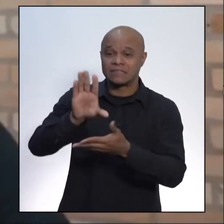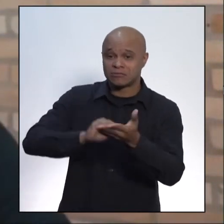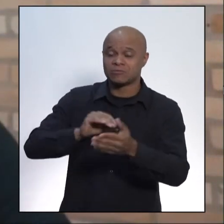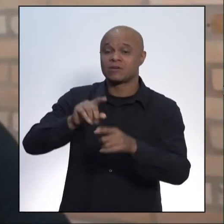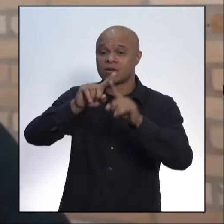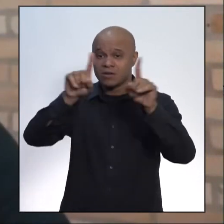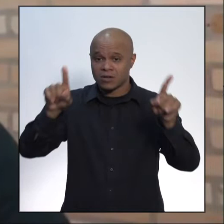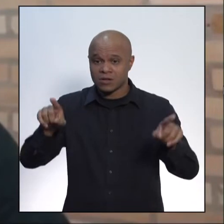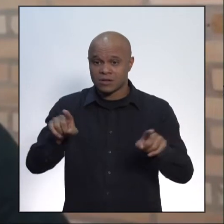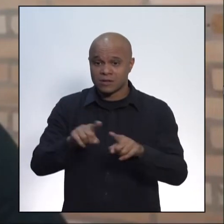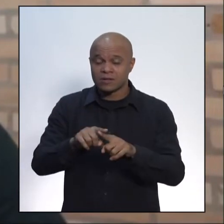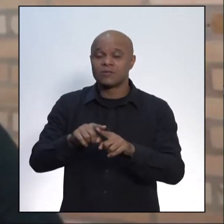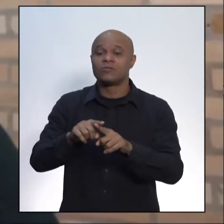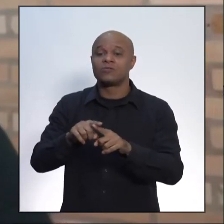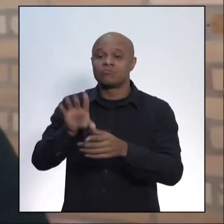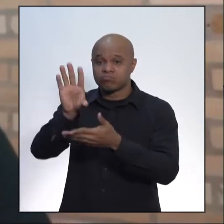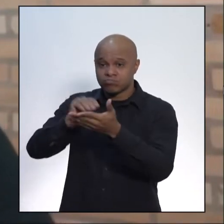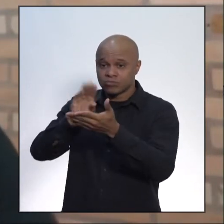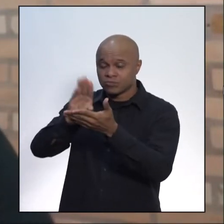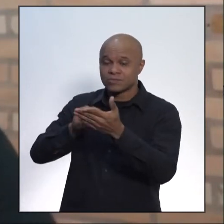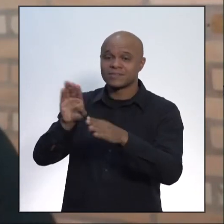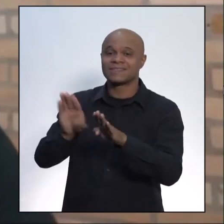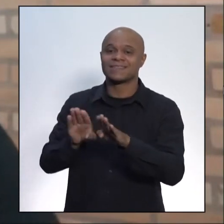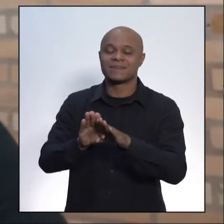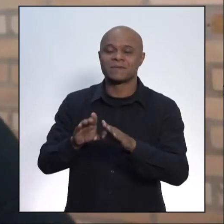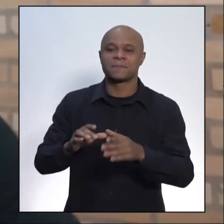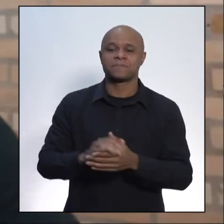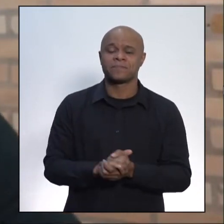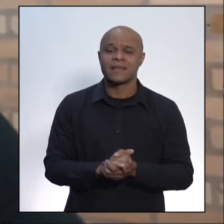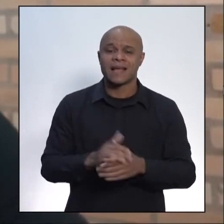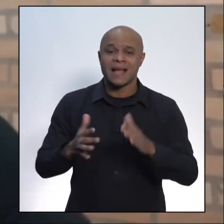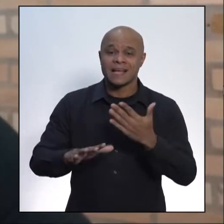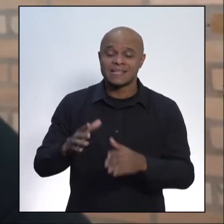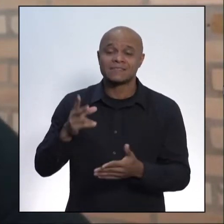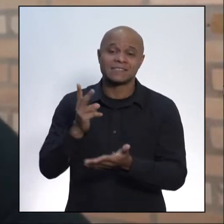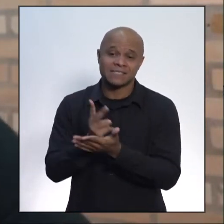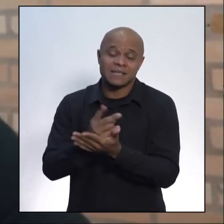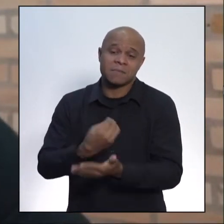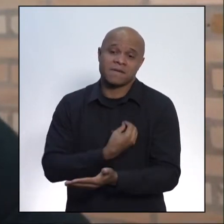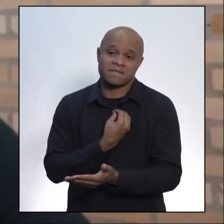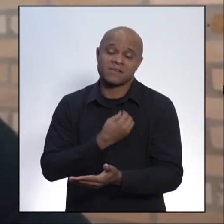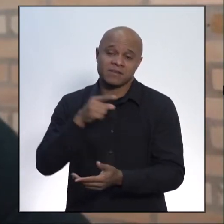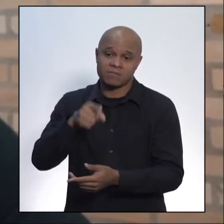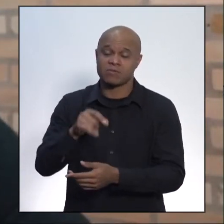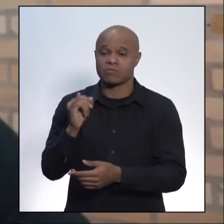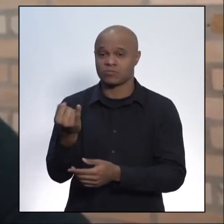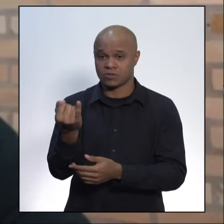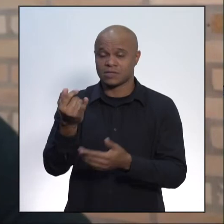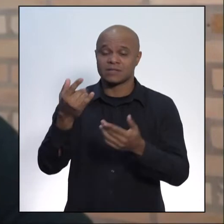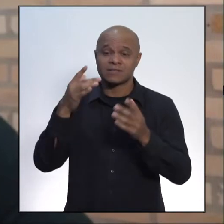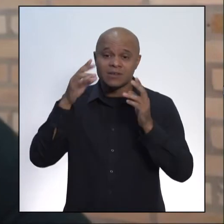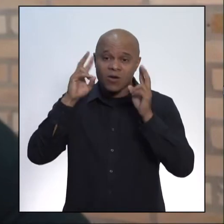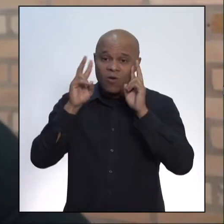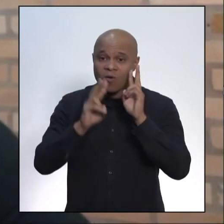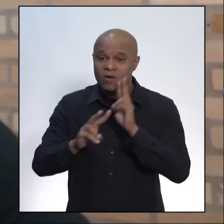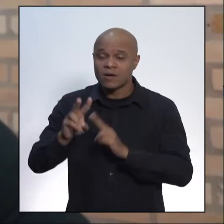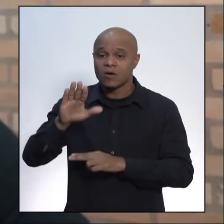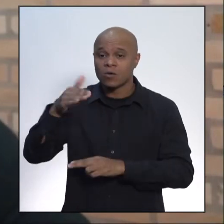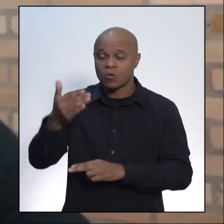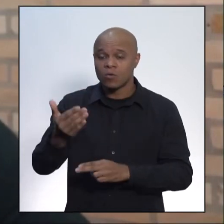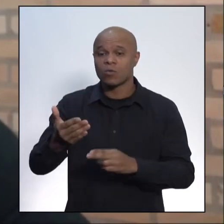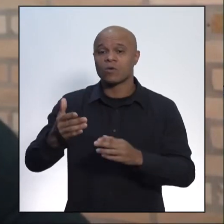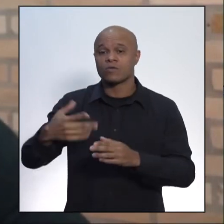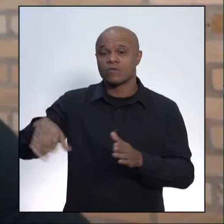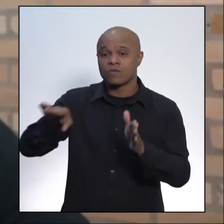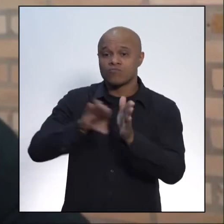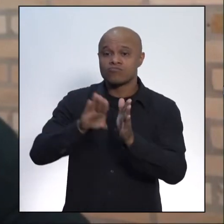lousa, né? E não tendo outro tipo de dinâmica. Talvez isso também seja um ponto importante agora, para quando as escolas voltarem,